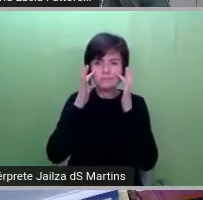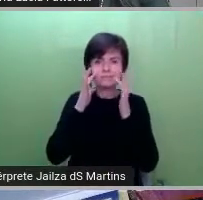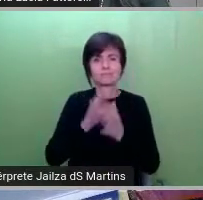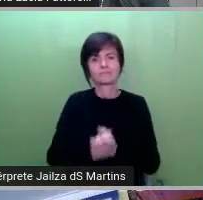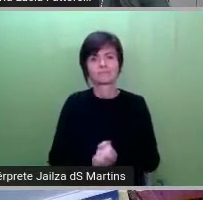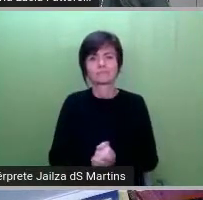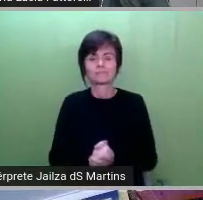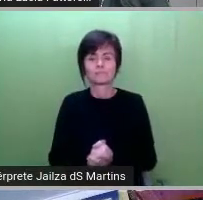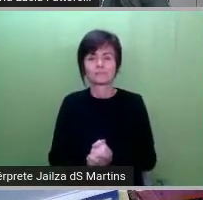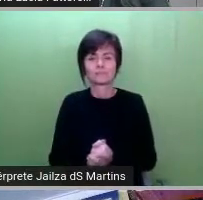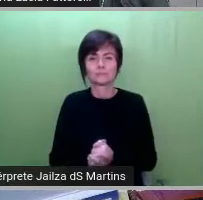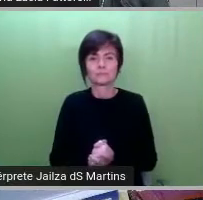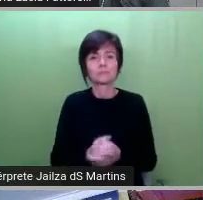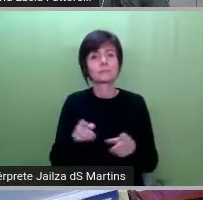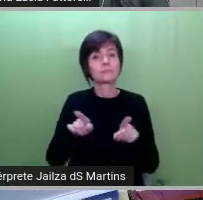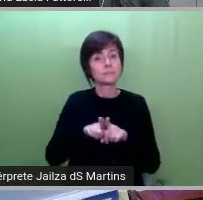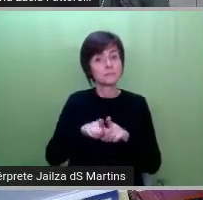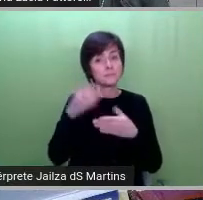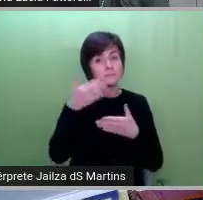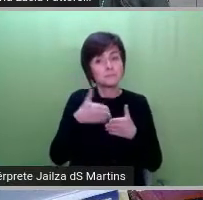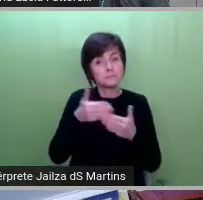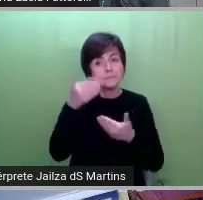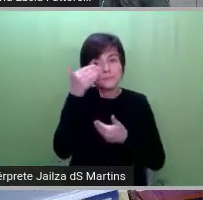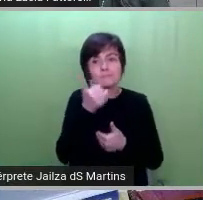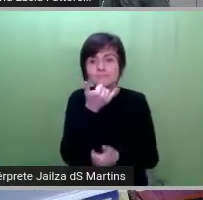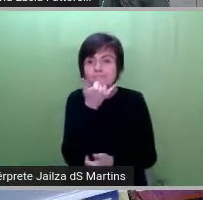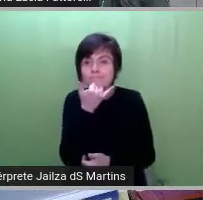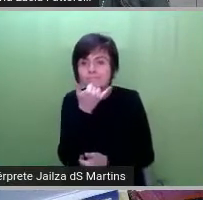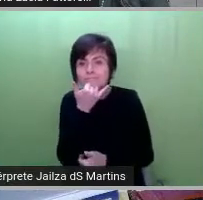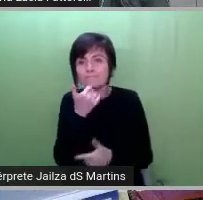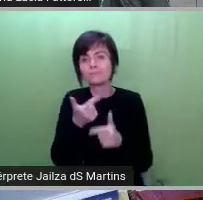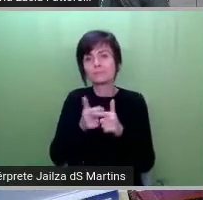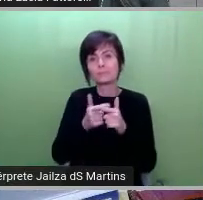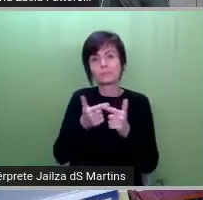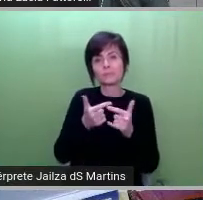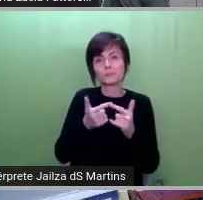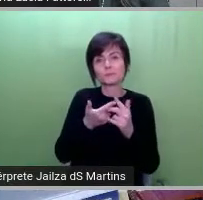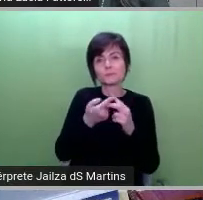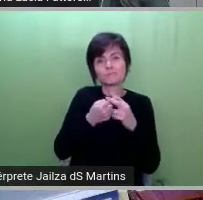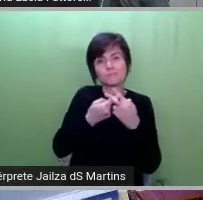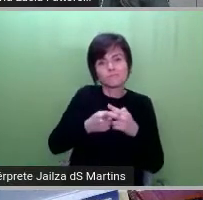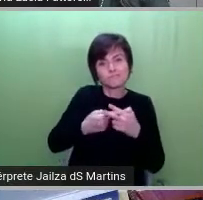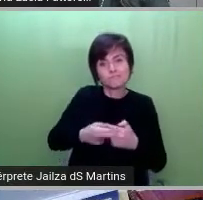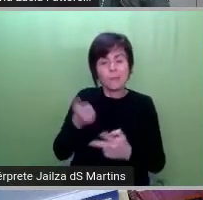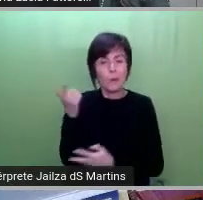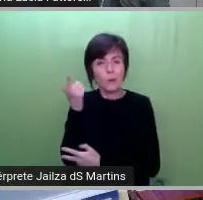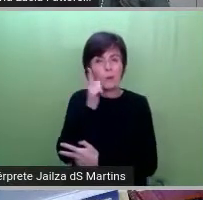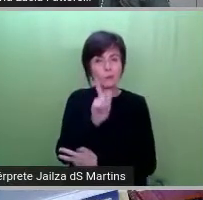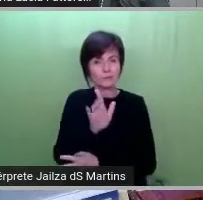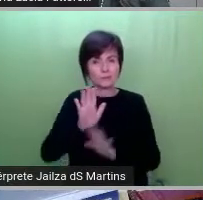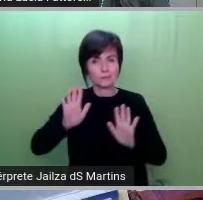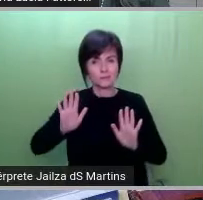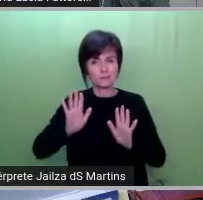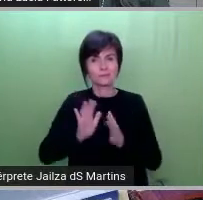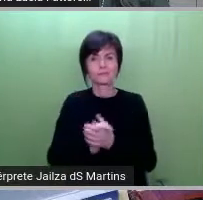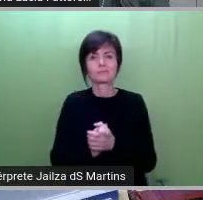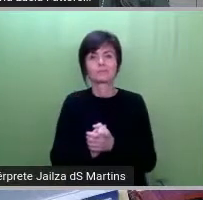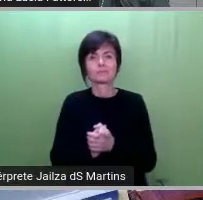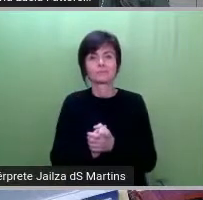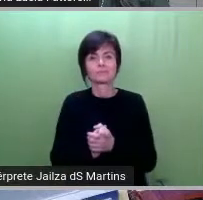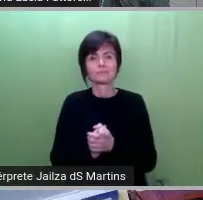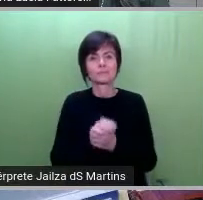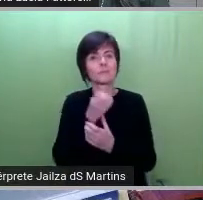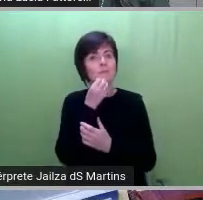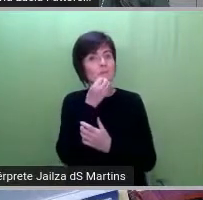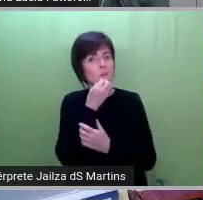né? Queria também pedir desculpas por esse pequeno problema técnico, mas talvez, eu acho que talvez até